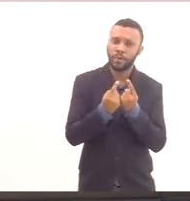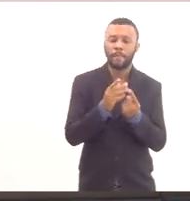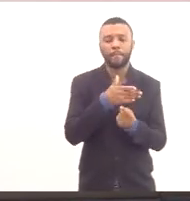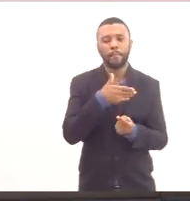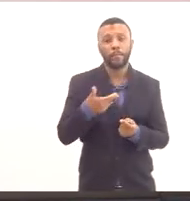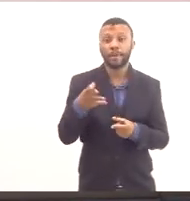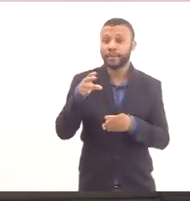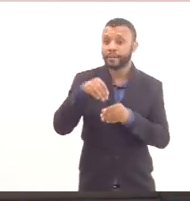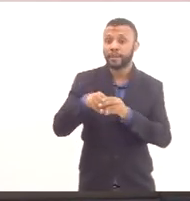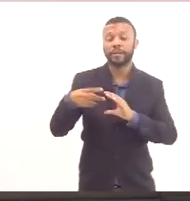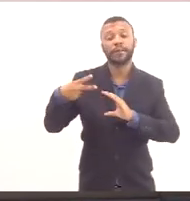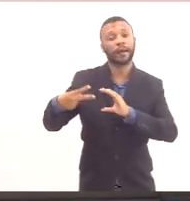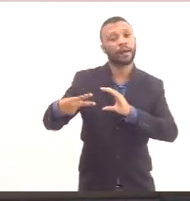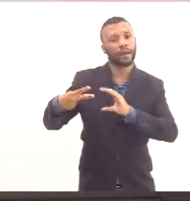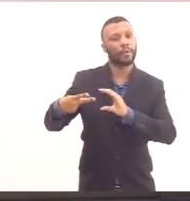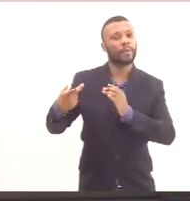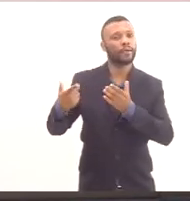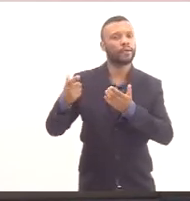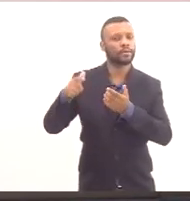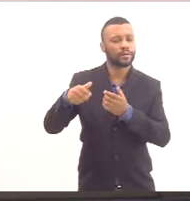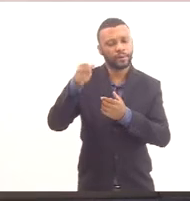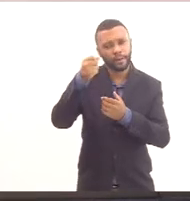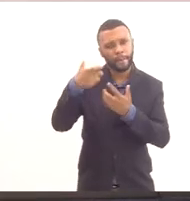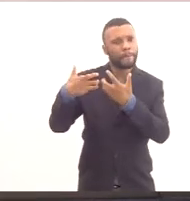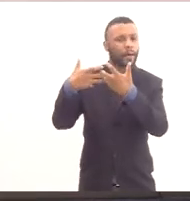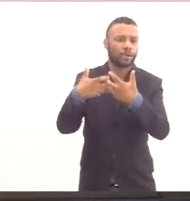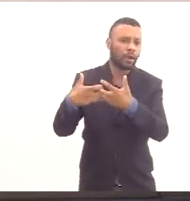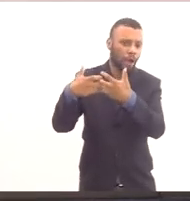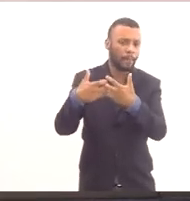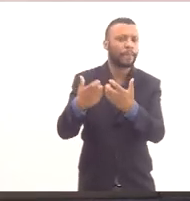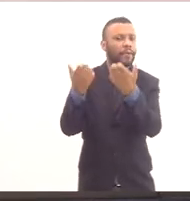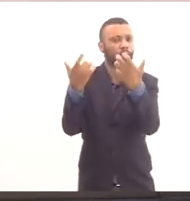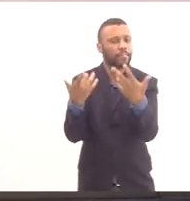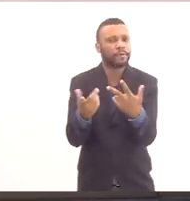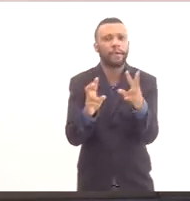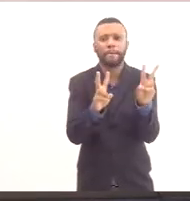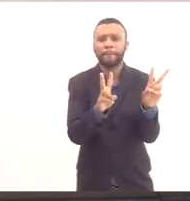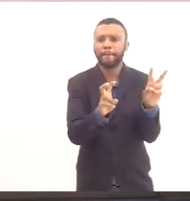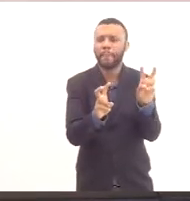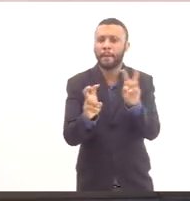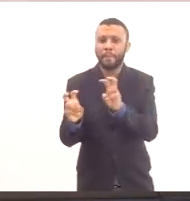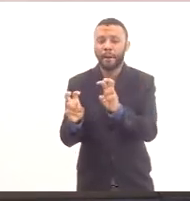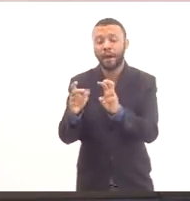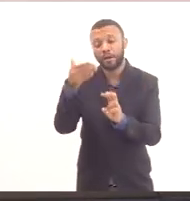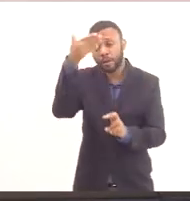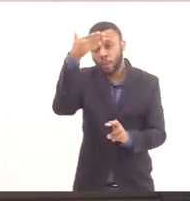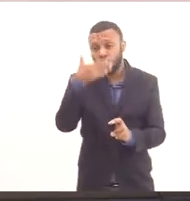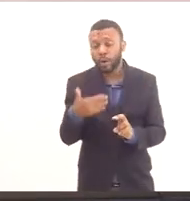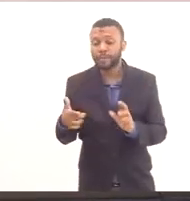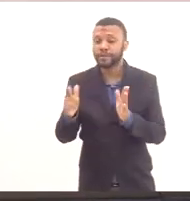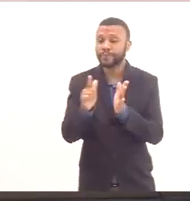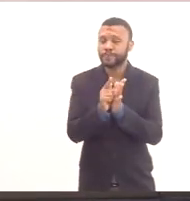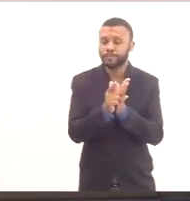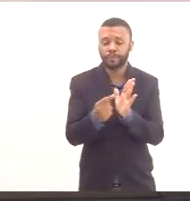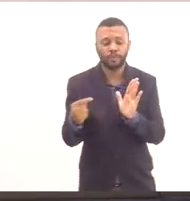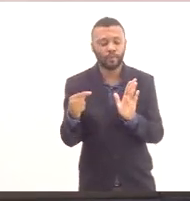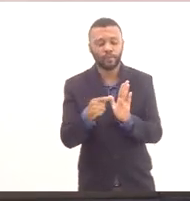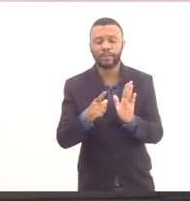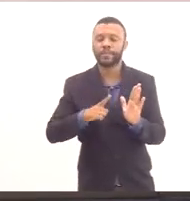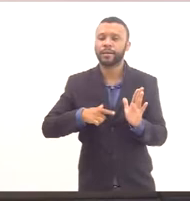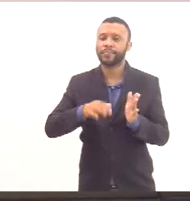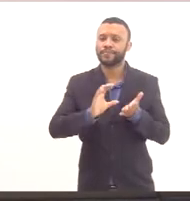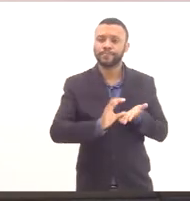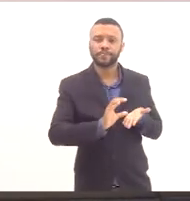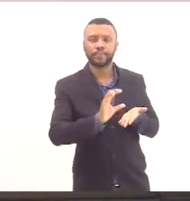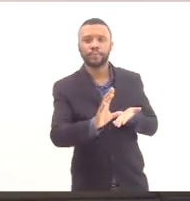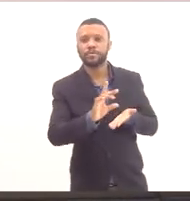de Petrópolis e ele faz uma menção Aqui consta no extrato de conta corrente o pagamento